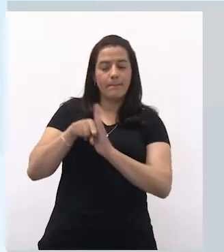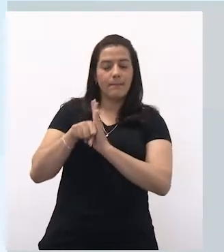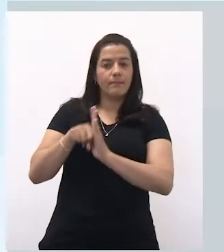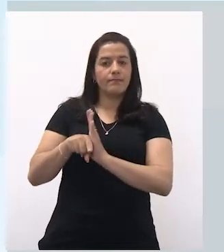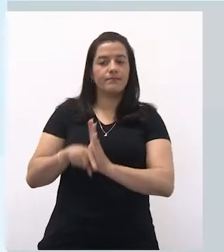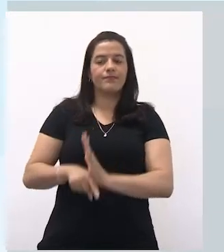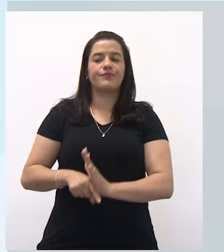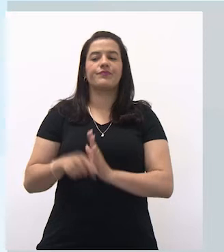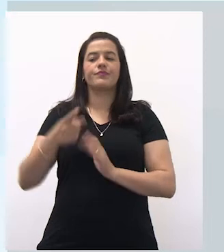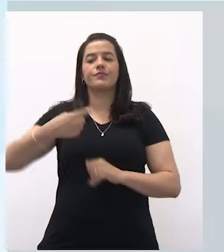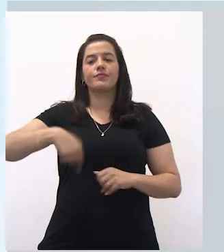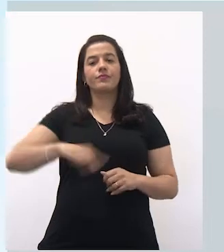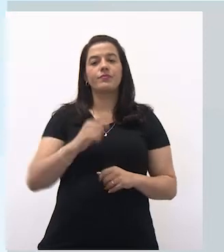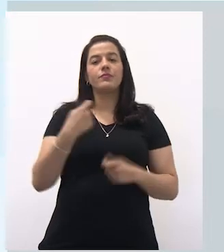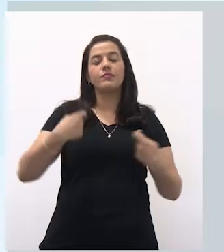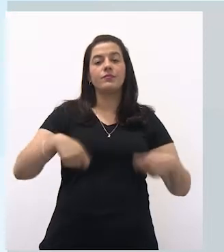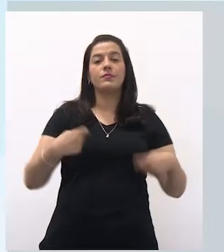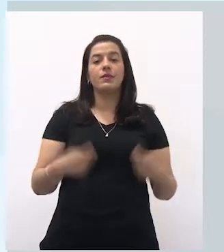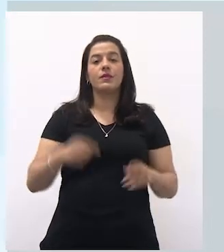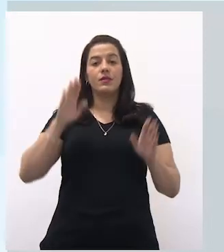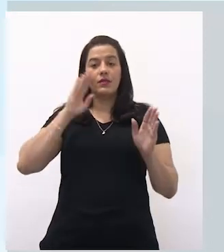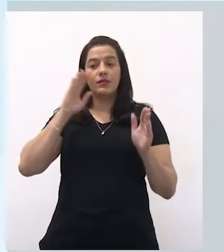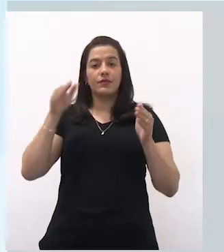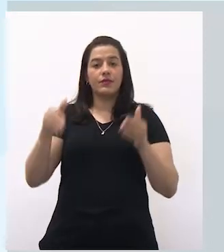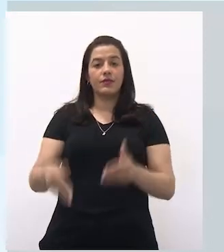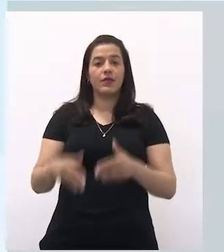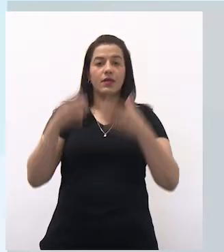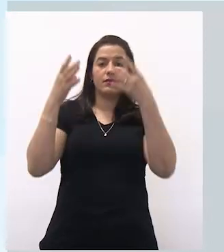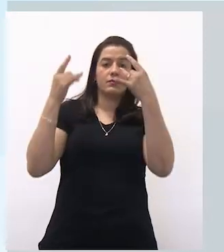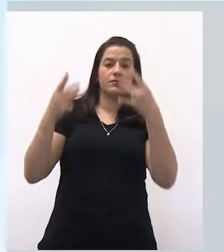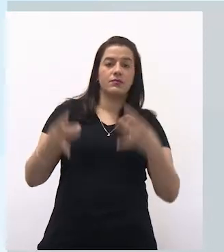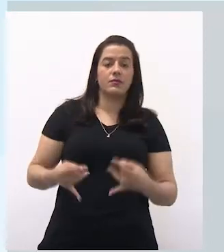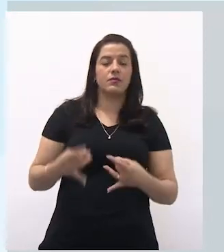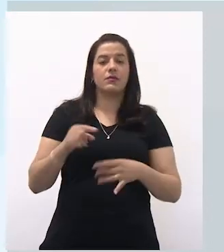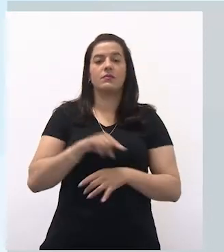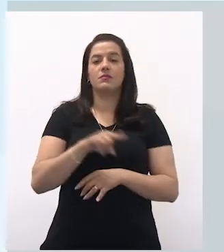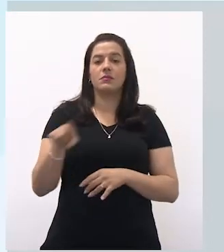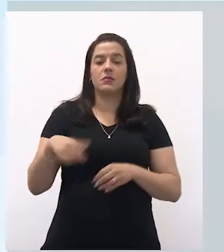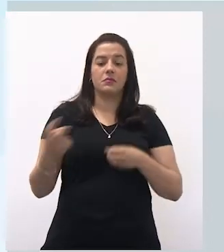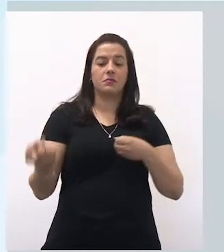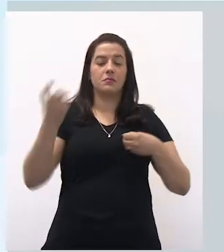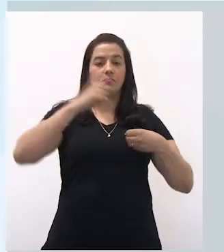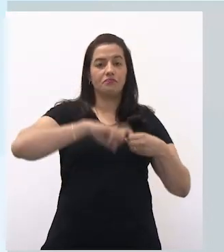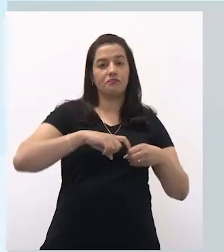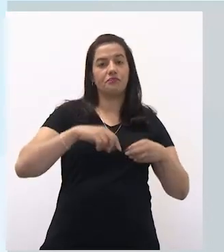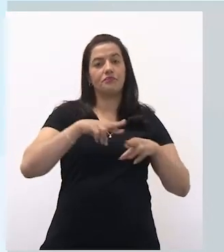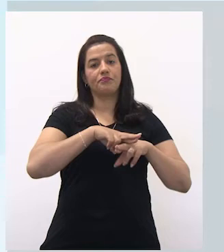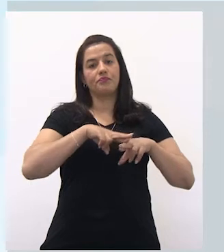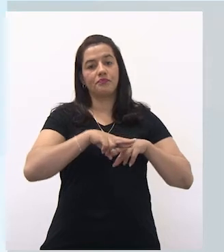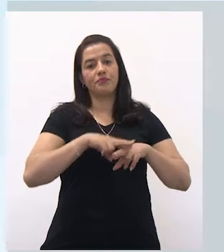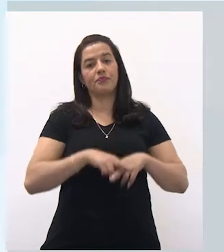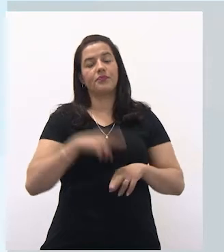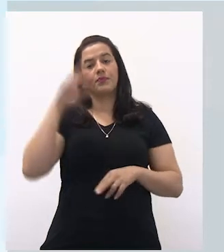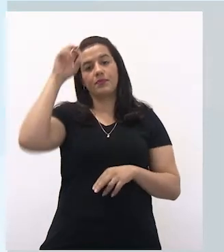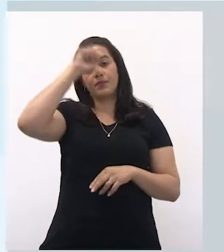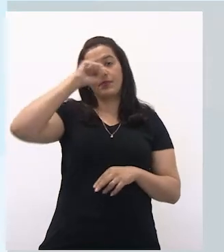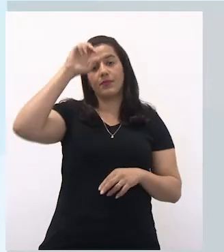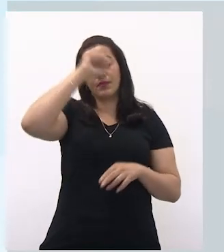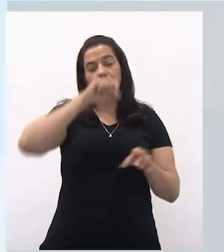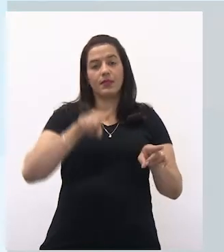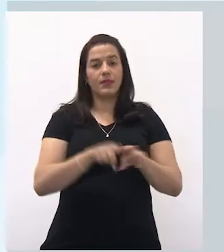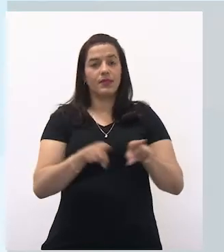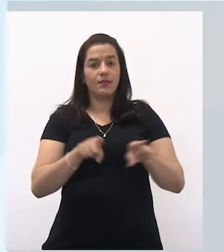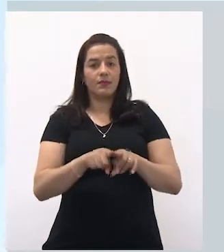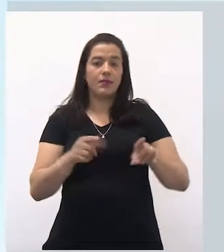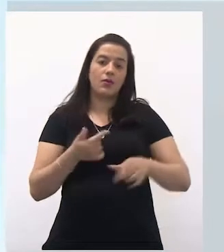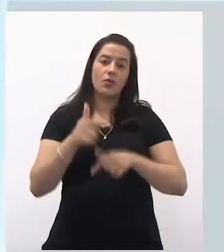gente precisa focar nessas defasagens para recuperar essa aprendizagem do meu aluno e também para potencializar